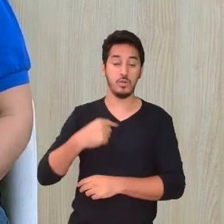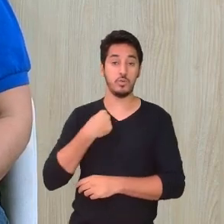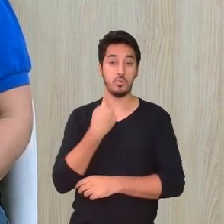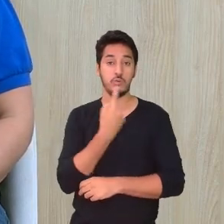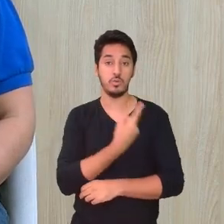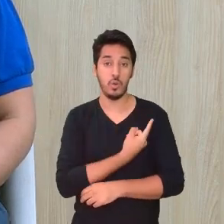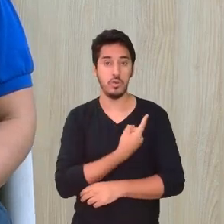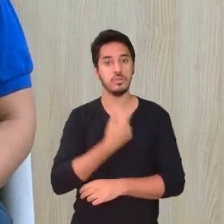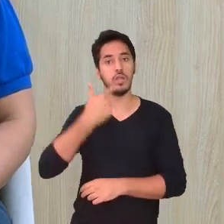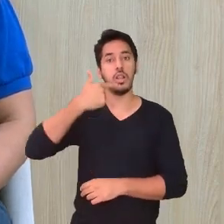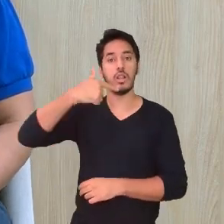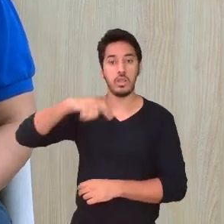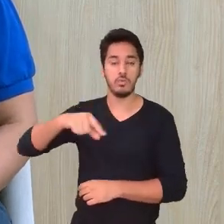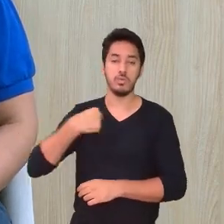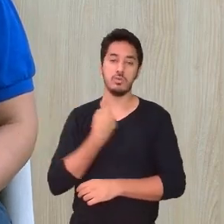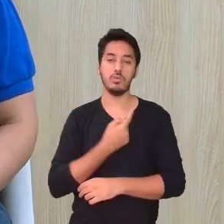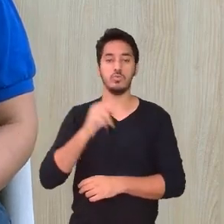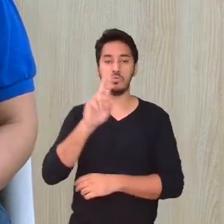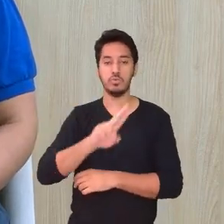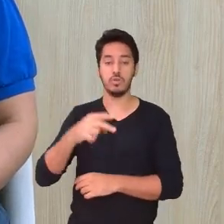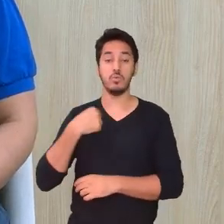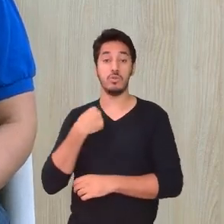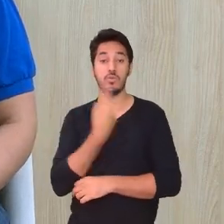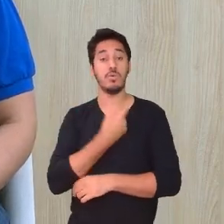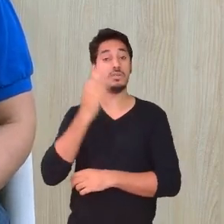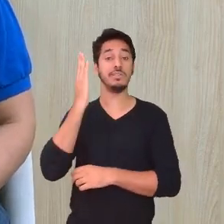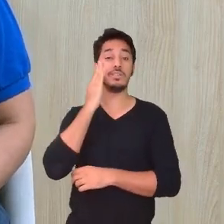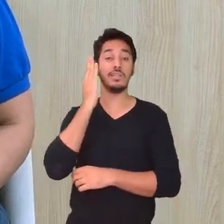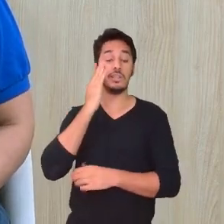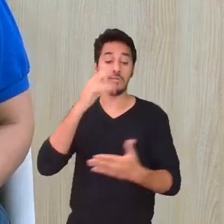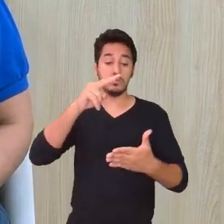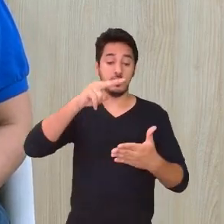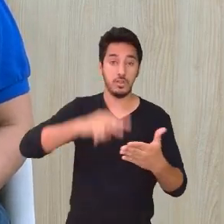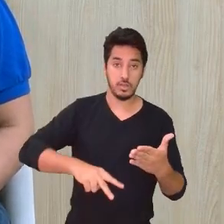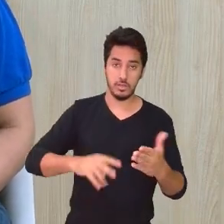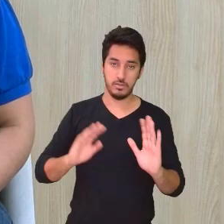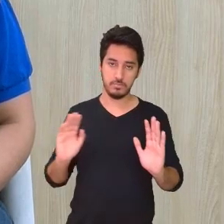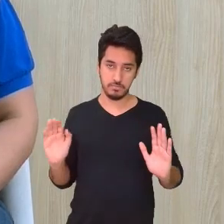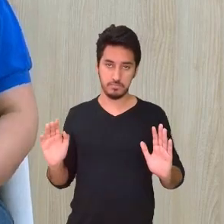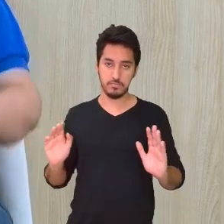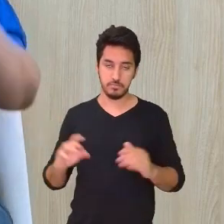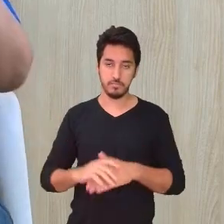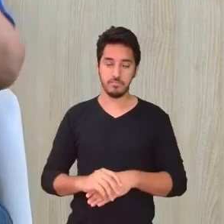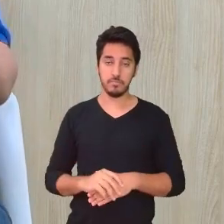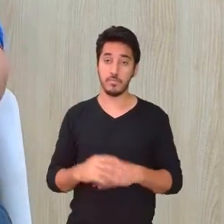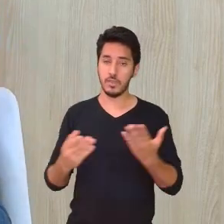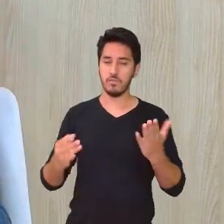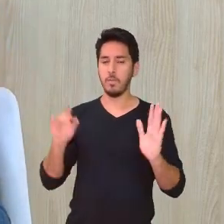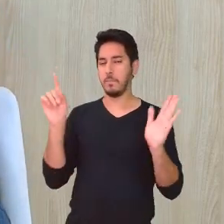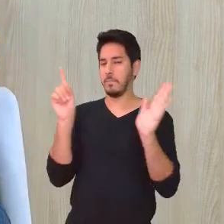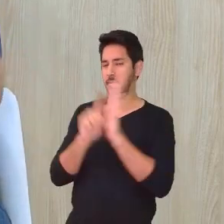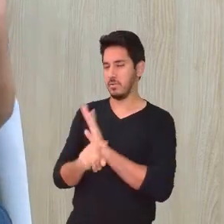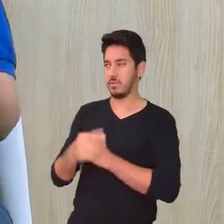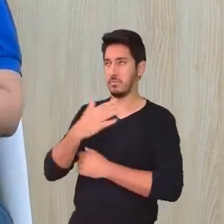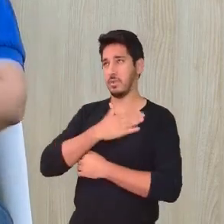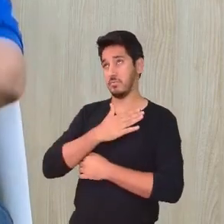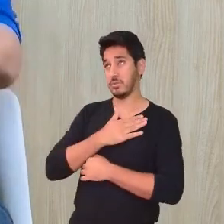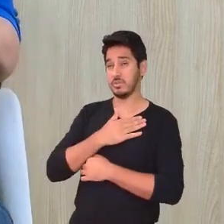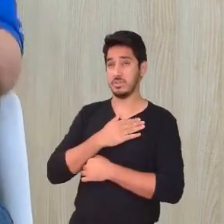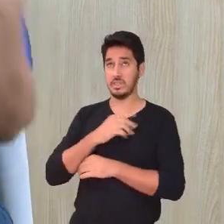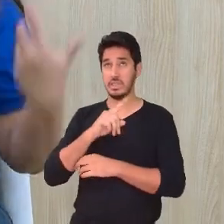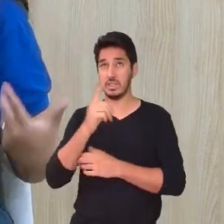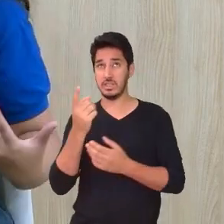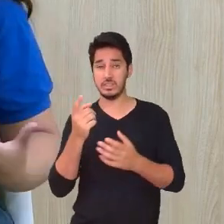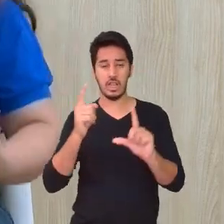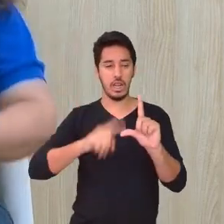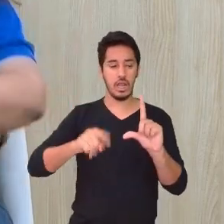gente utiliza, que é o idioma que a gente compreende e que a gente lê o mundo. Exatamente. E se fosse perguntar para mim dessas letras aí, eu ia trazer para o